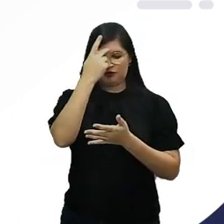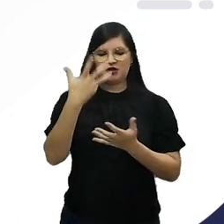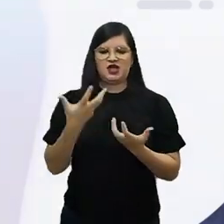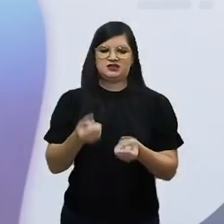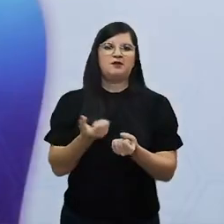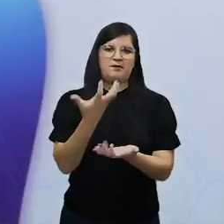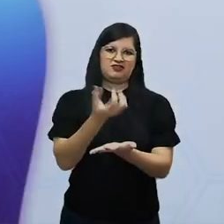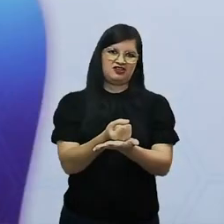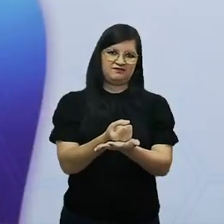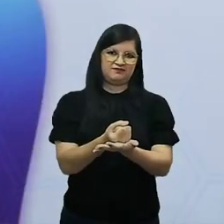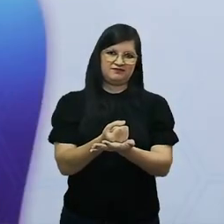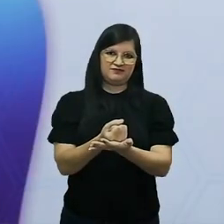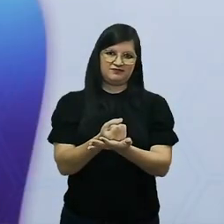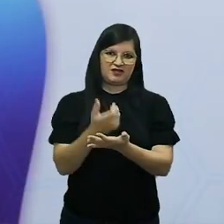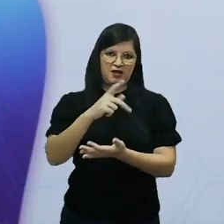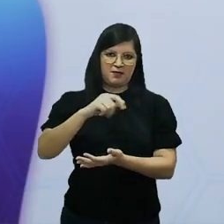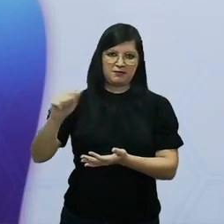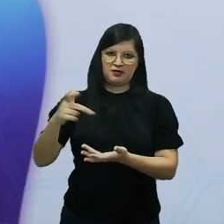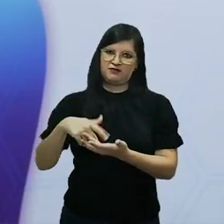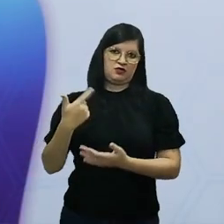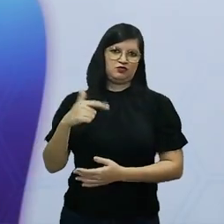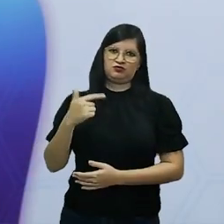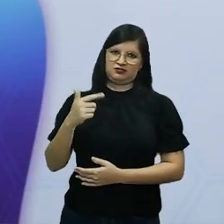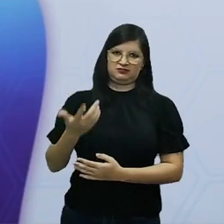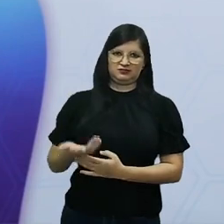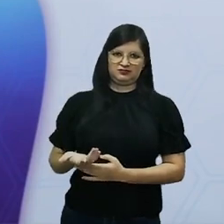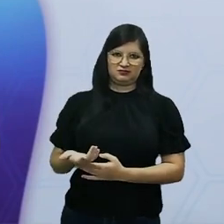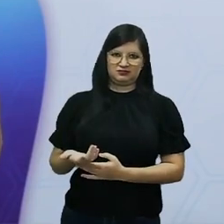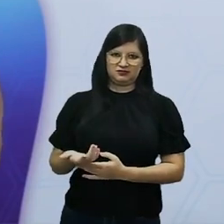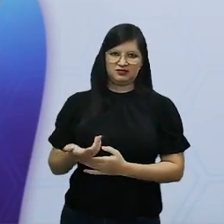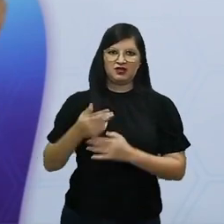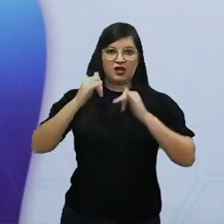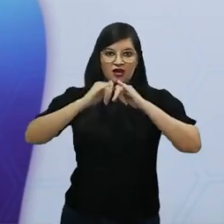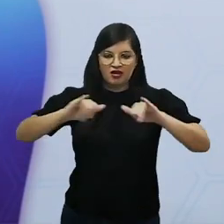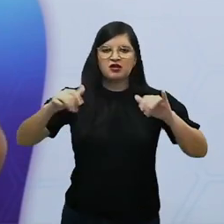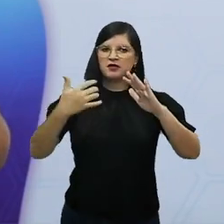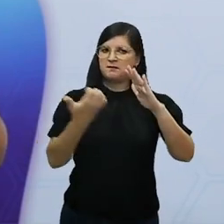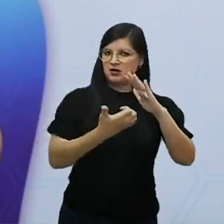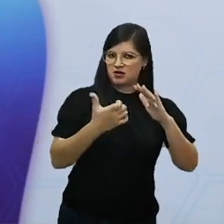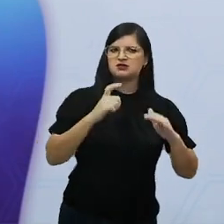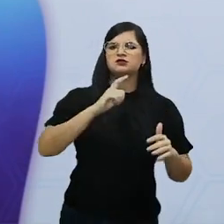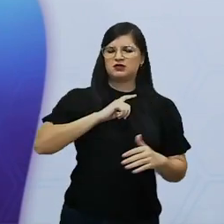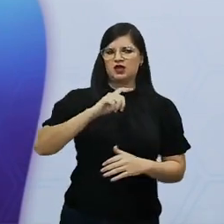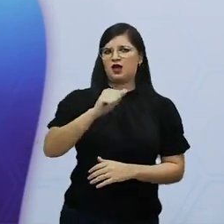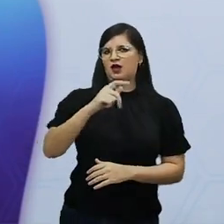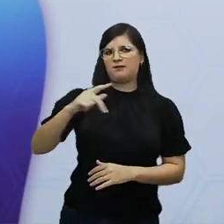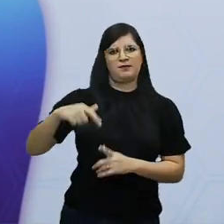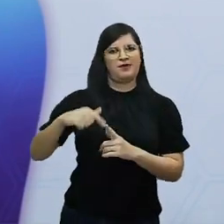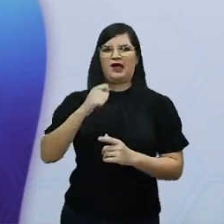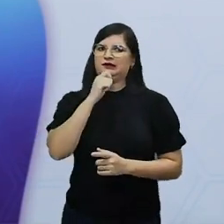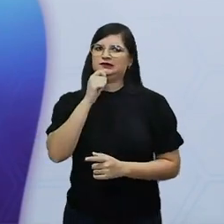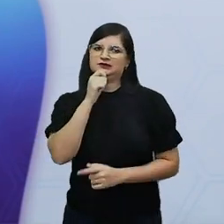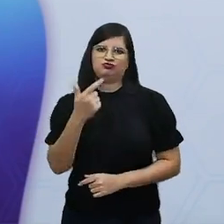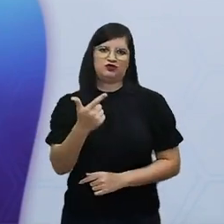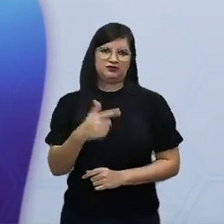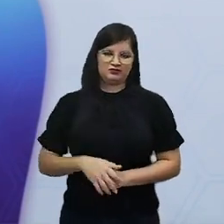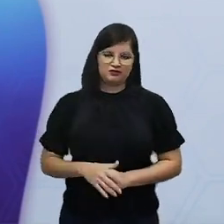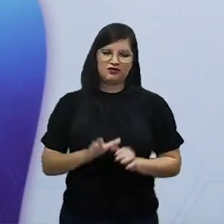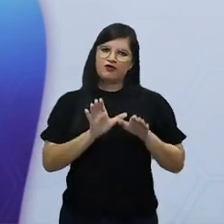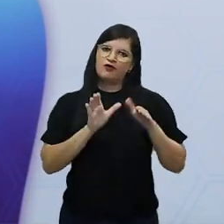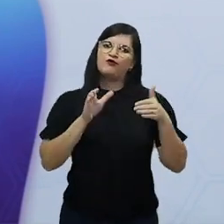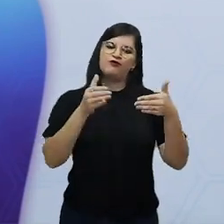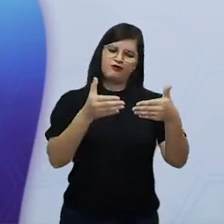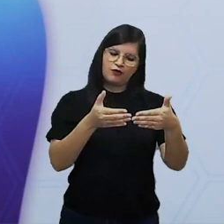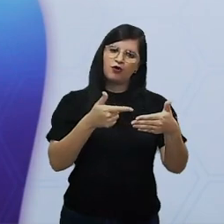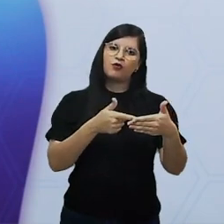do aplicativo. Aí a pessoa fala, não tenho. Então não diga que você tem uma empresa, que você tem um app, se você não tiver. Foque justamente